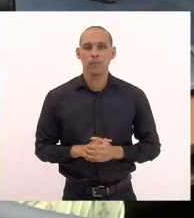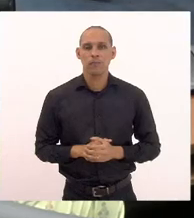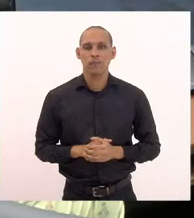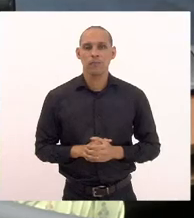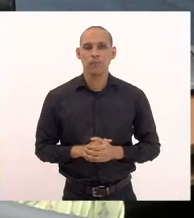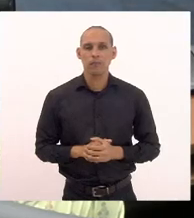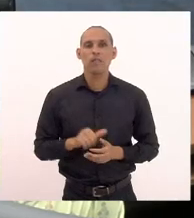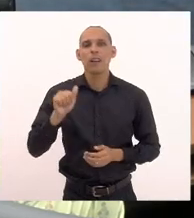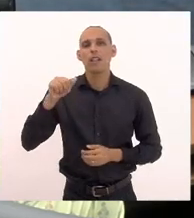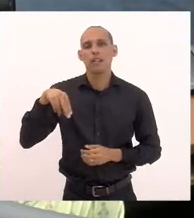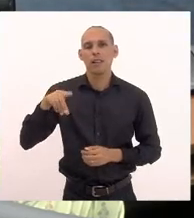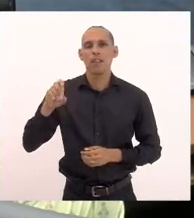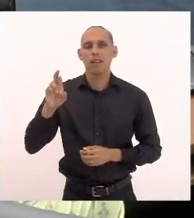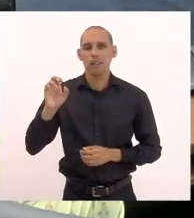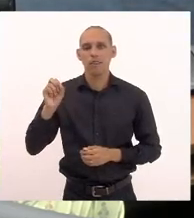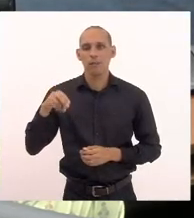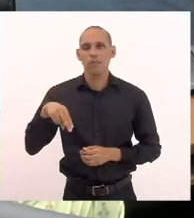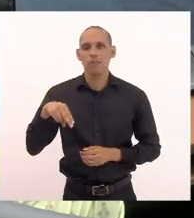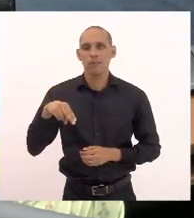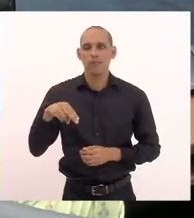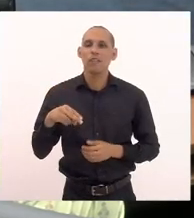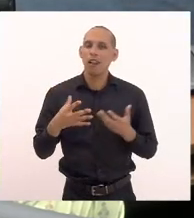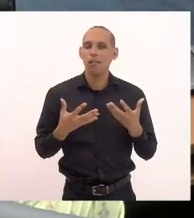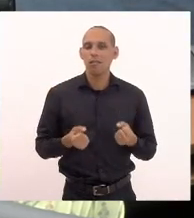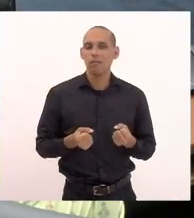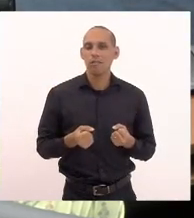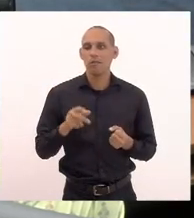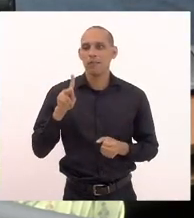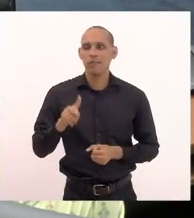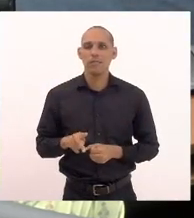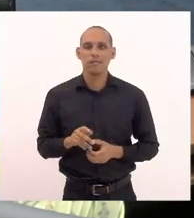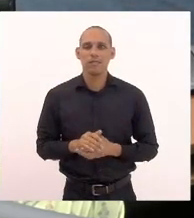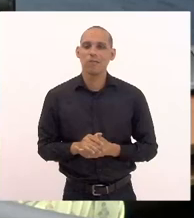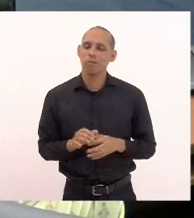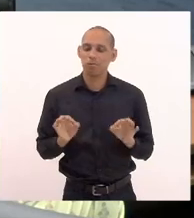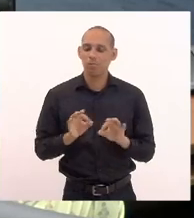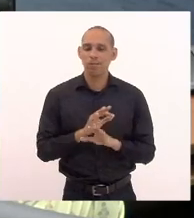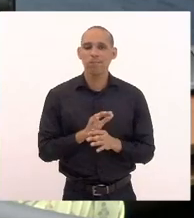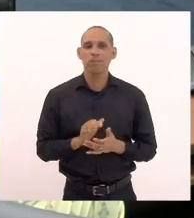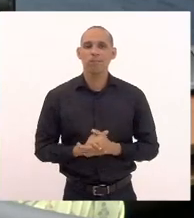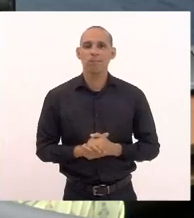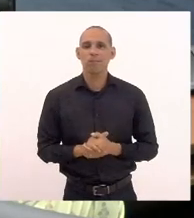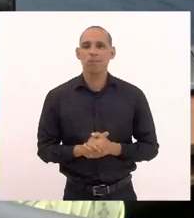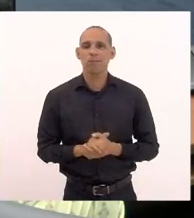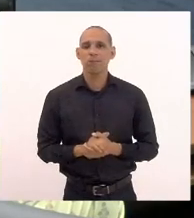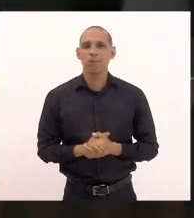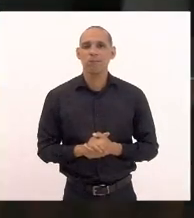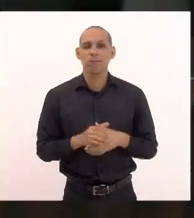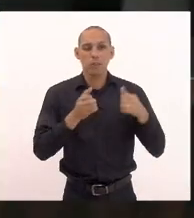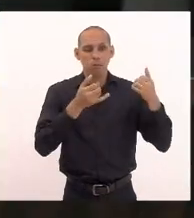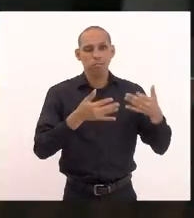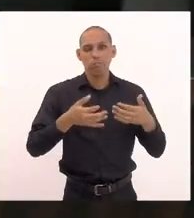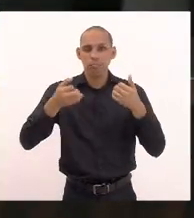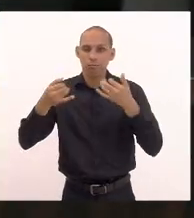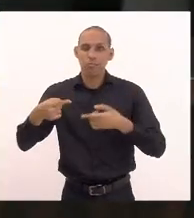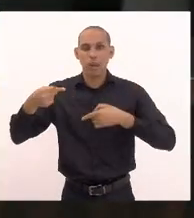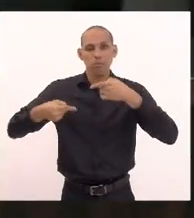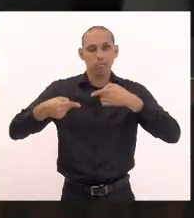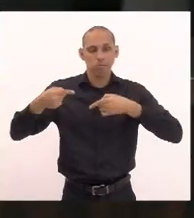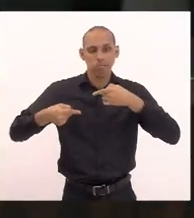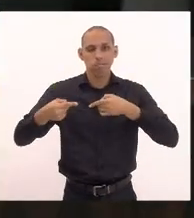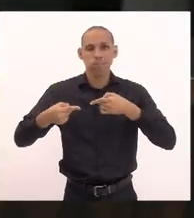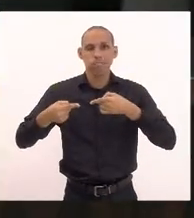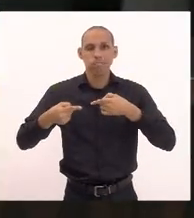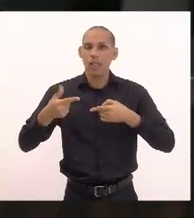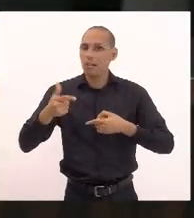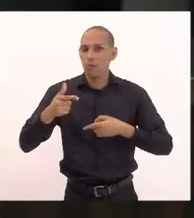É o Anderson chegou, o Eliomar. Favorável, presidente. Está feito. Os pareceres emitidos em discussão. Não